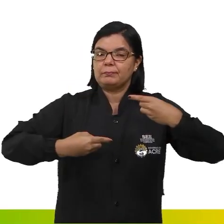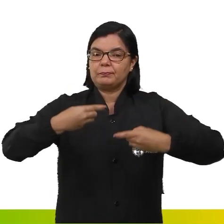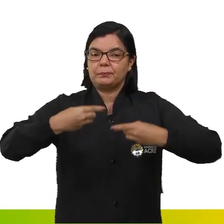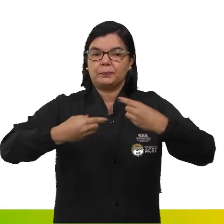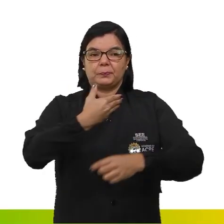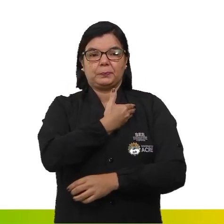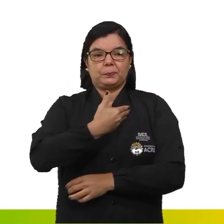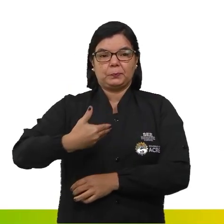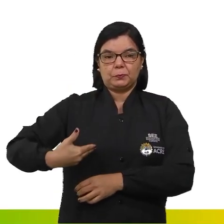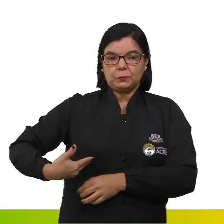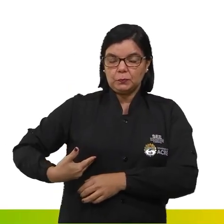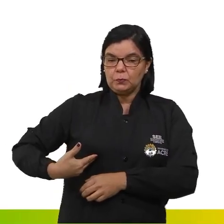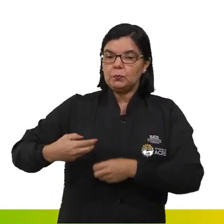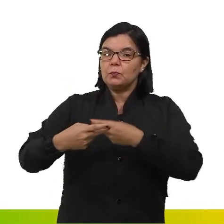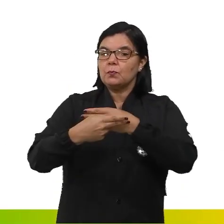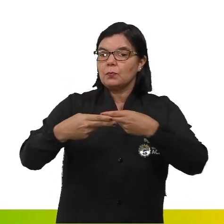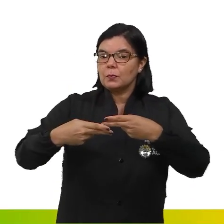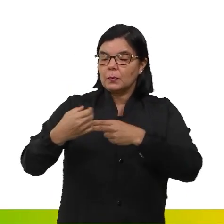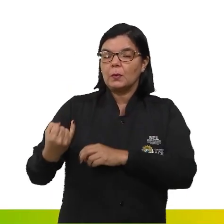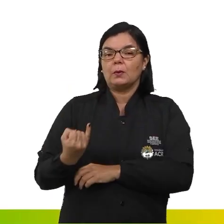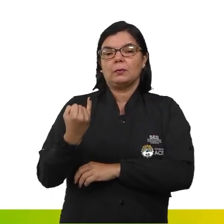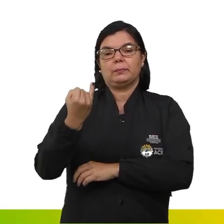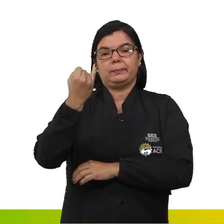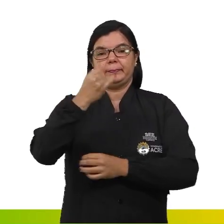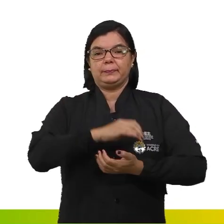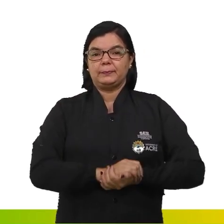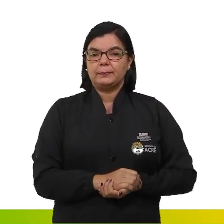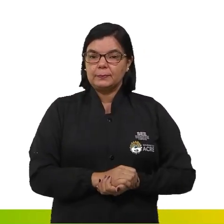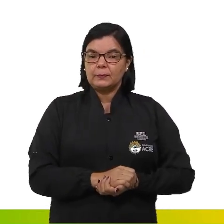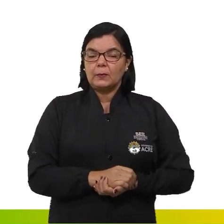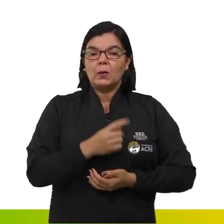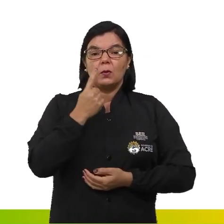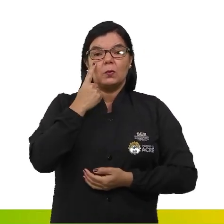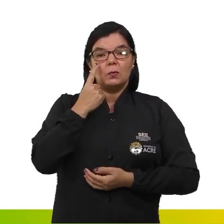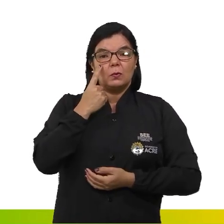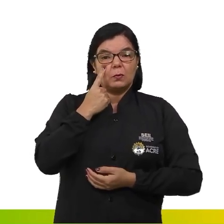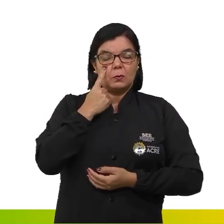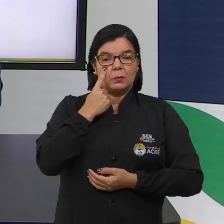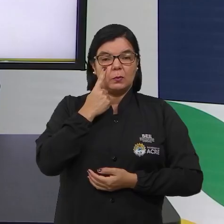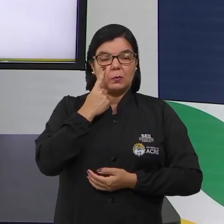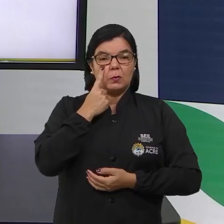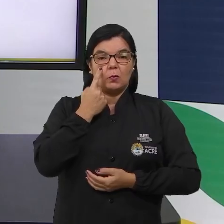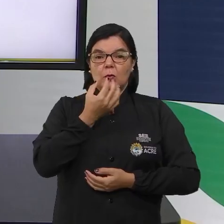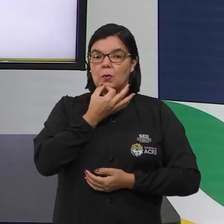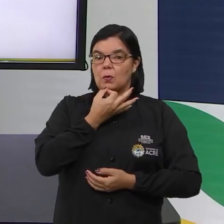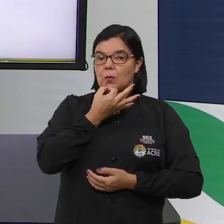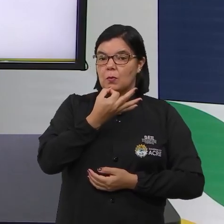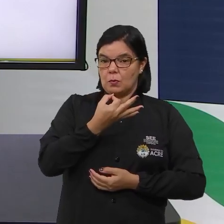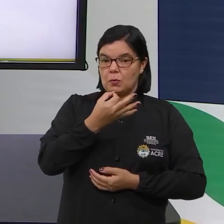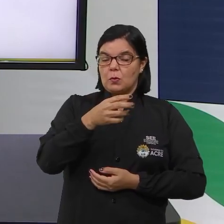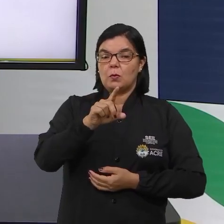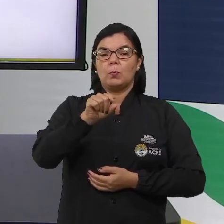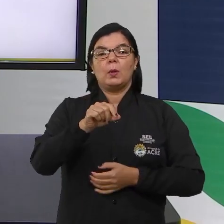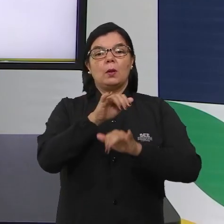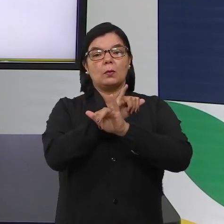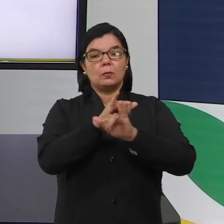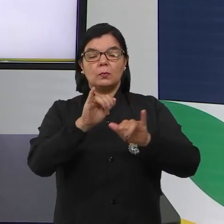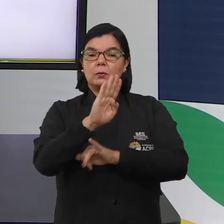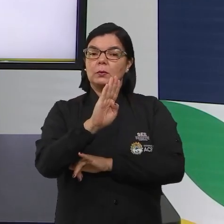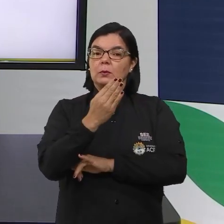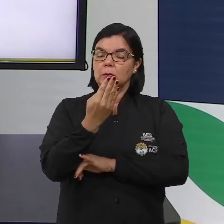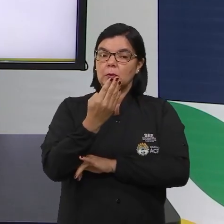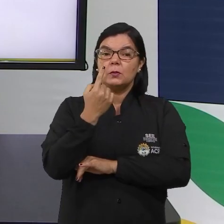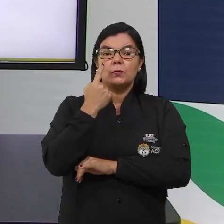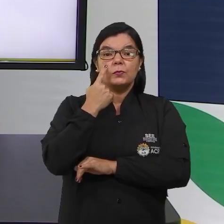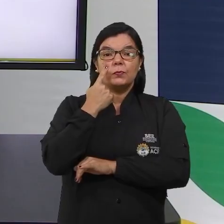debate público sobre questões importantes. Então, quando a gente opta pela notícia falsa, a gente